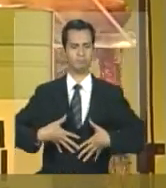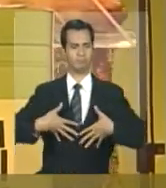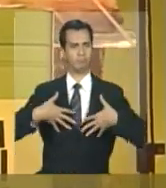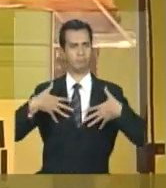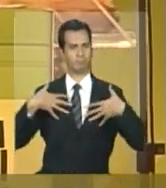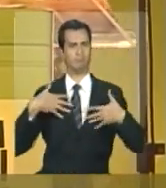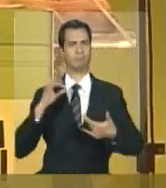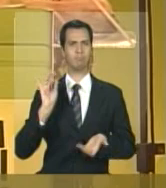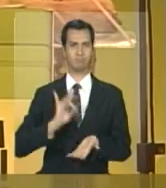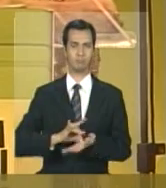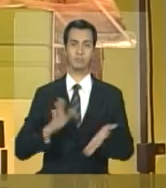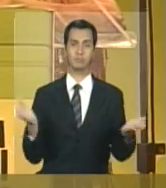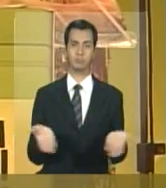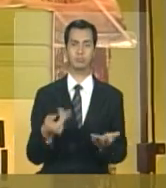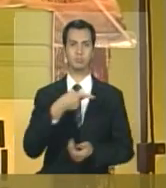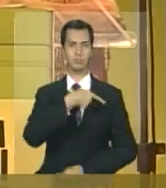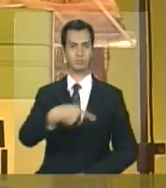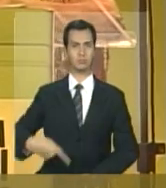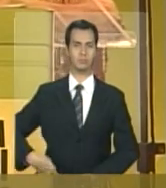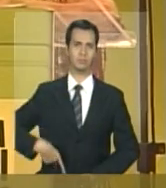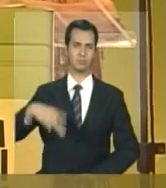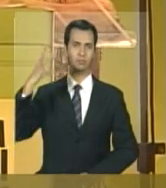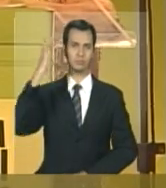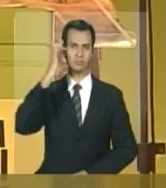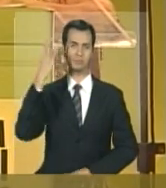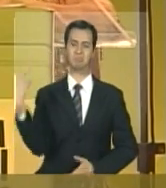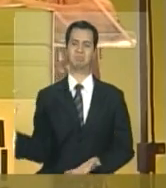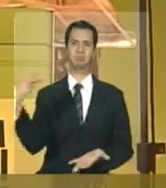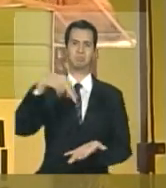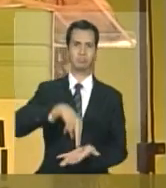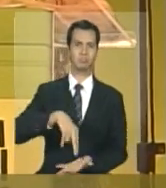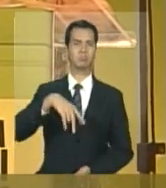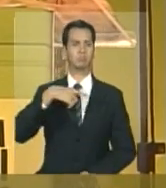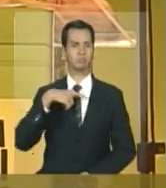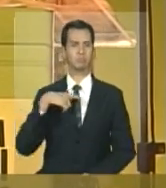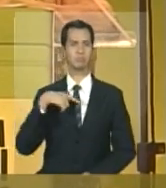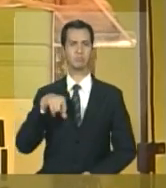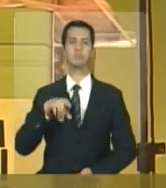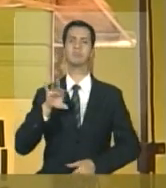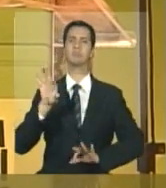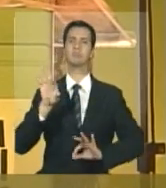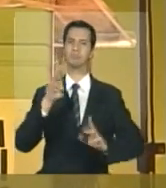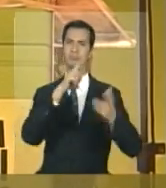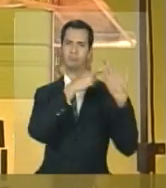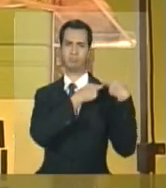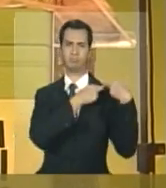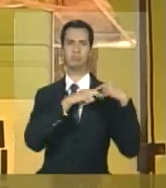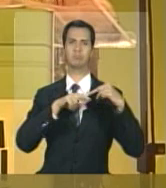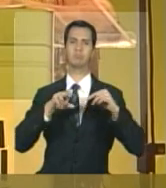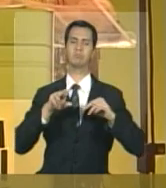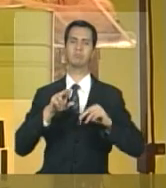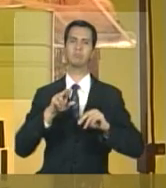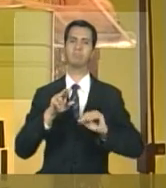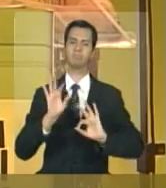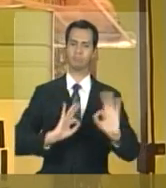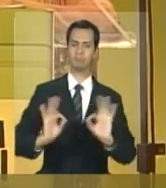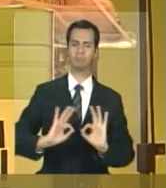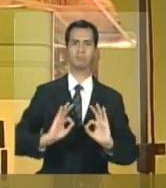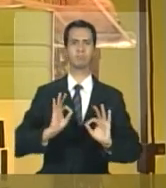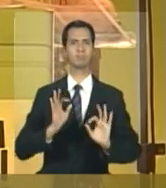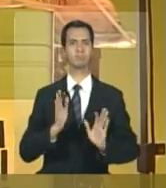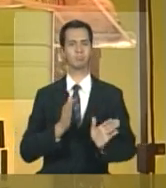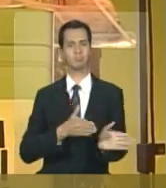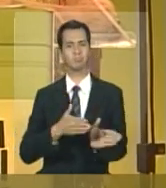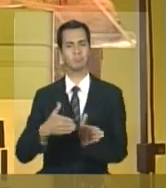profundamente de ter a presidenta Dilma, porta-voz deste projeto de transformação aqui no Brasil, de